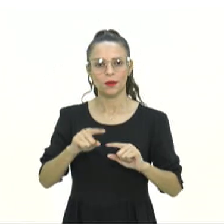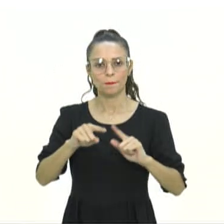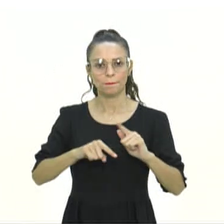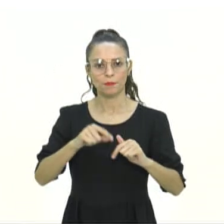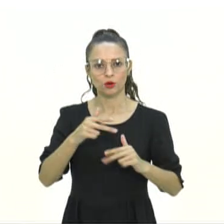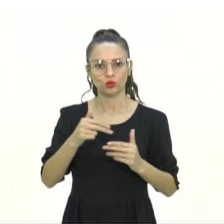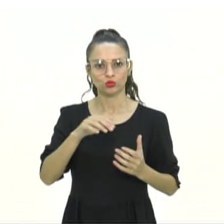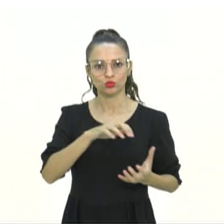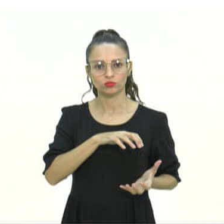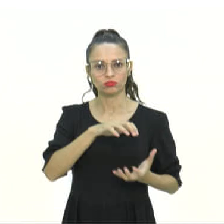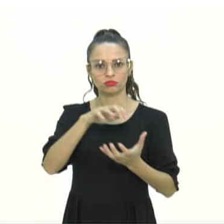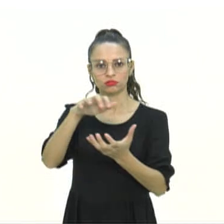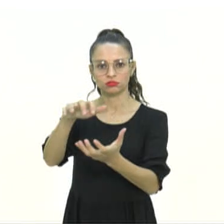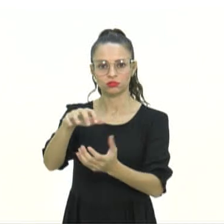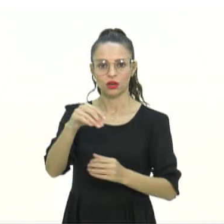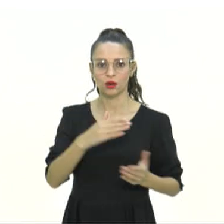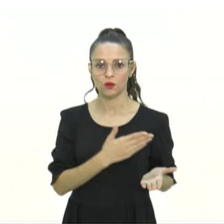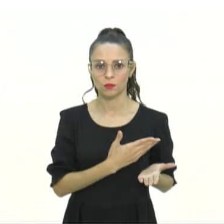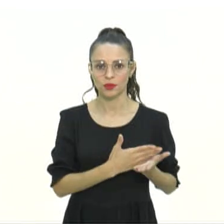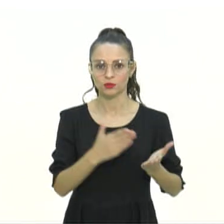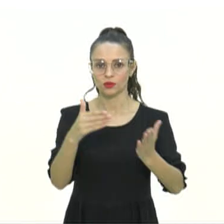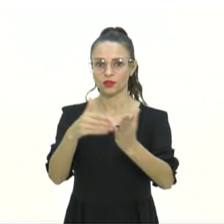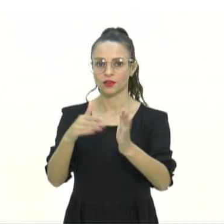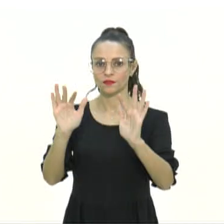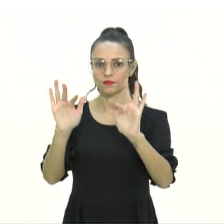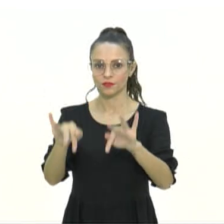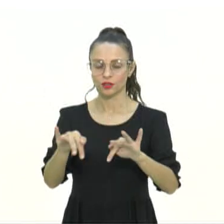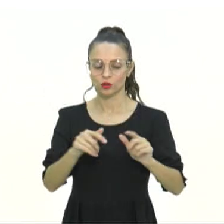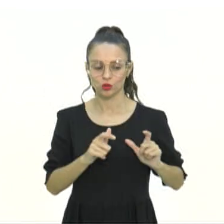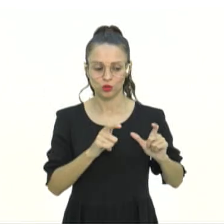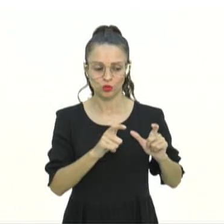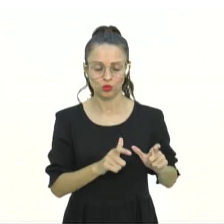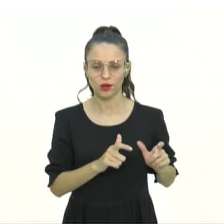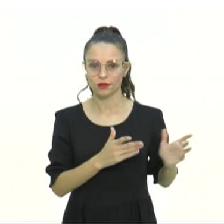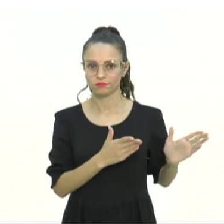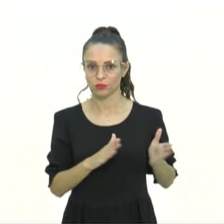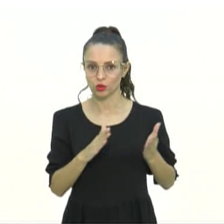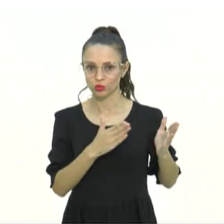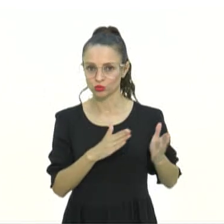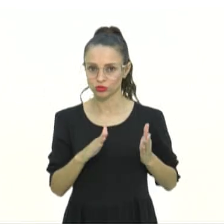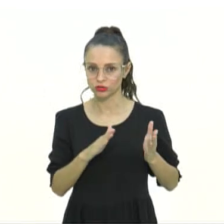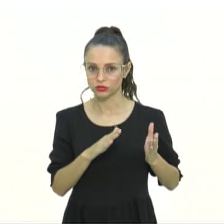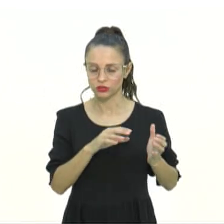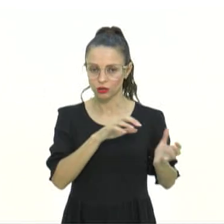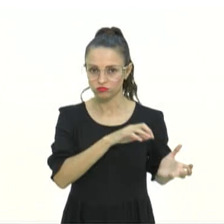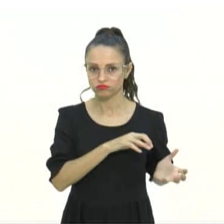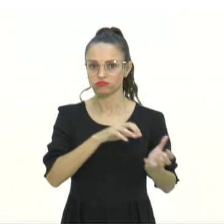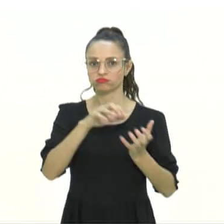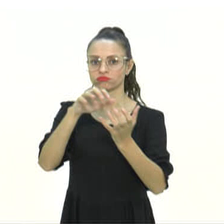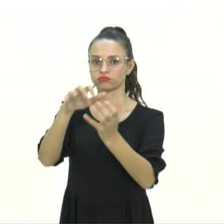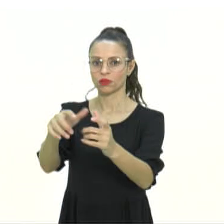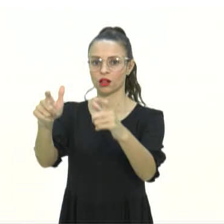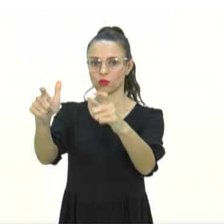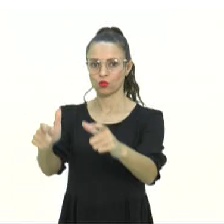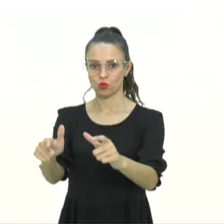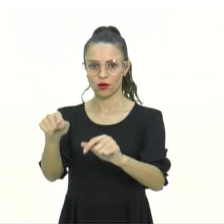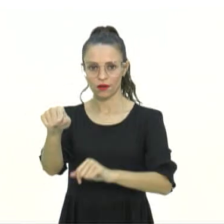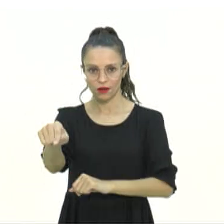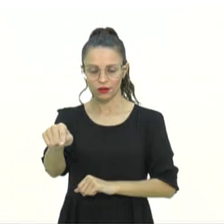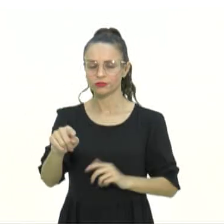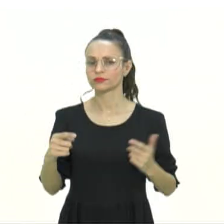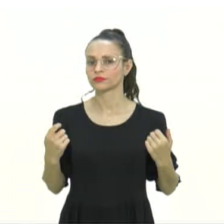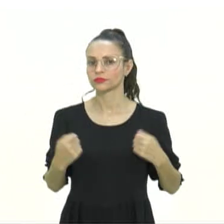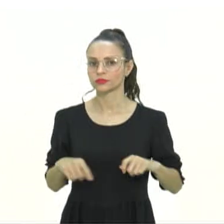do início ao fim, ou seja, retira-se do local de produção e entrega ao destino final, sem